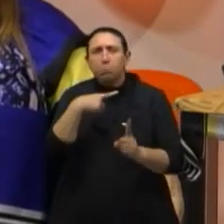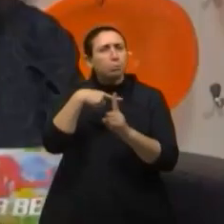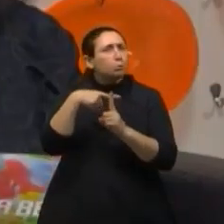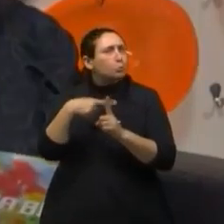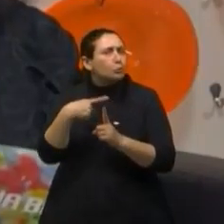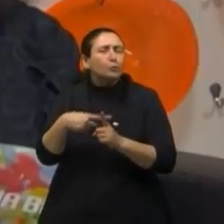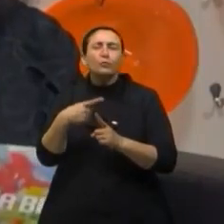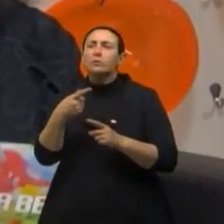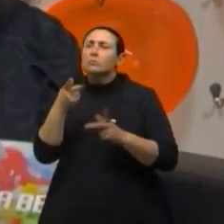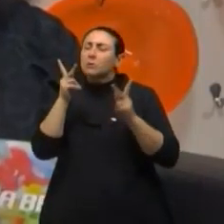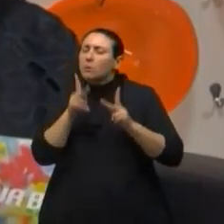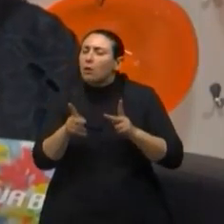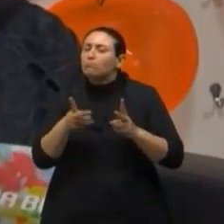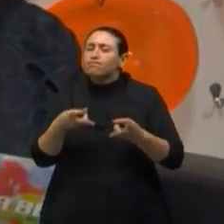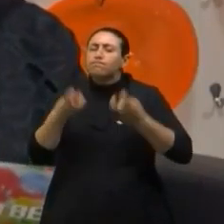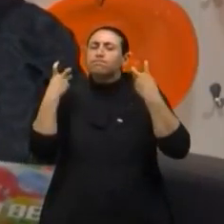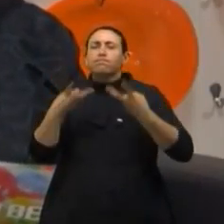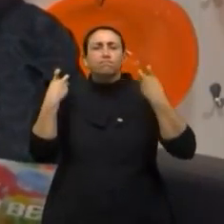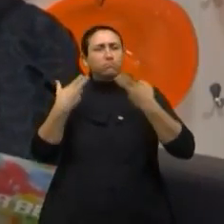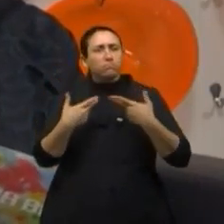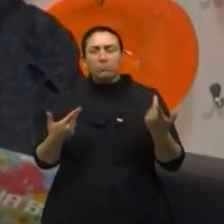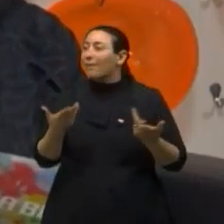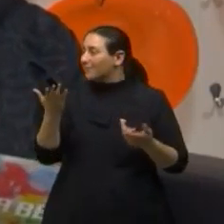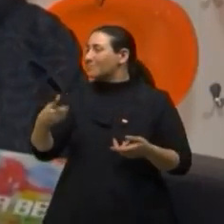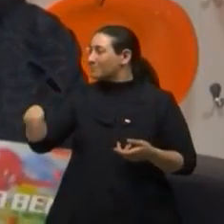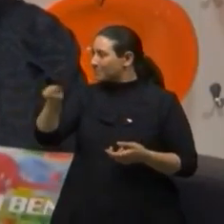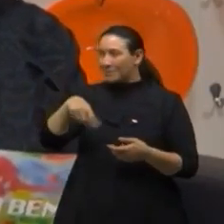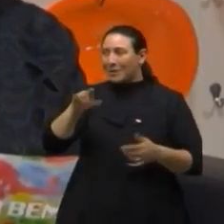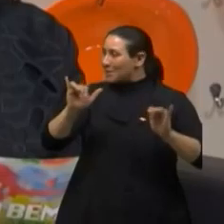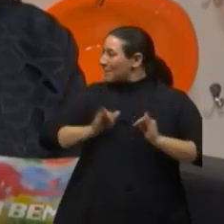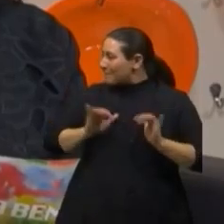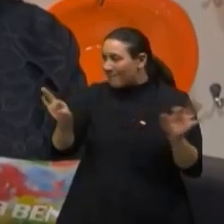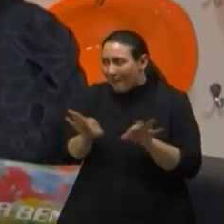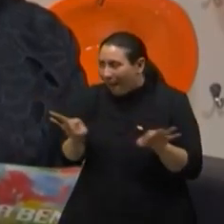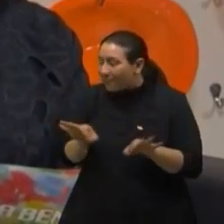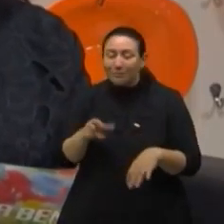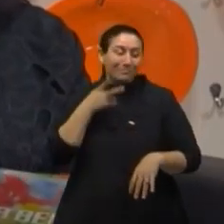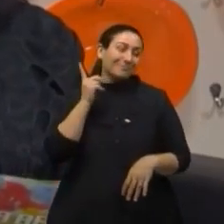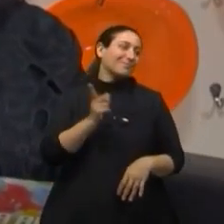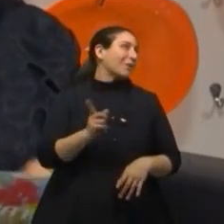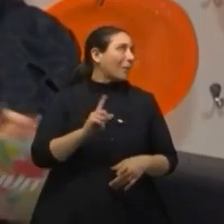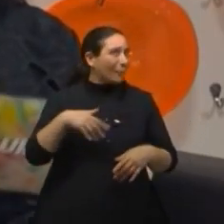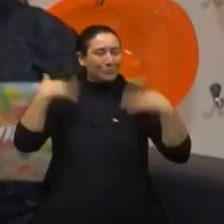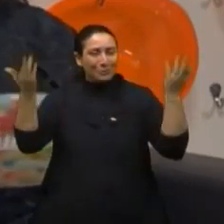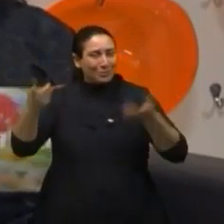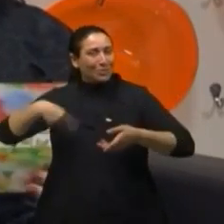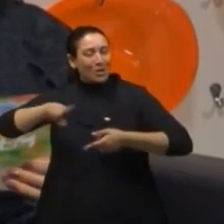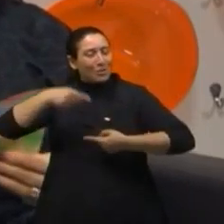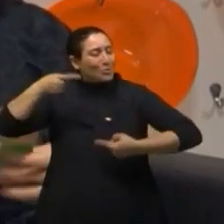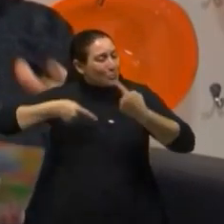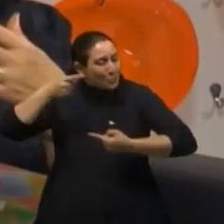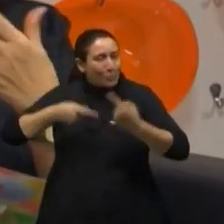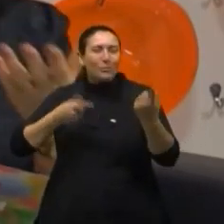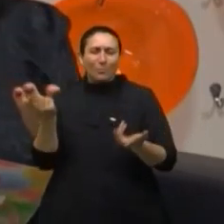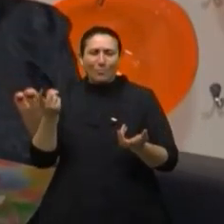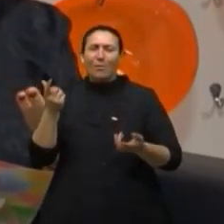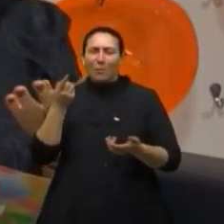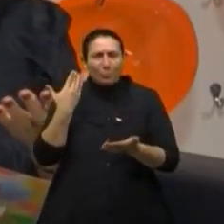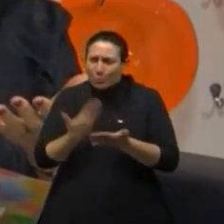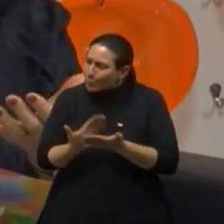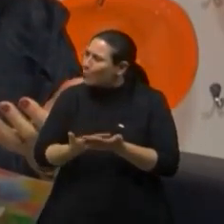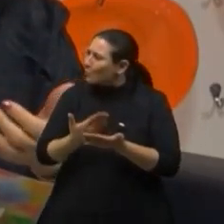trabalho permanente né porque vocês não tem sossego né não não tem sossego Porque sempre tem uma moda né Sempre tem Claro não e coisas a se